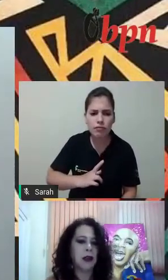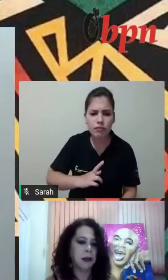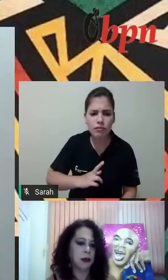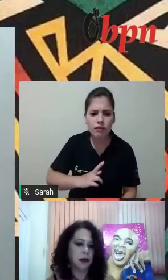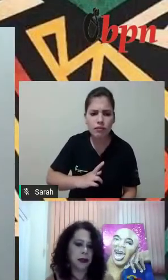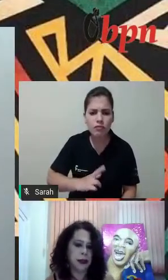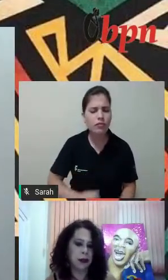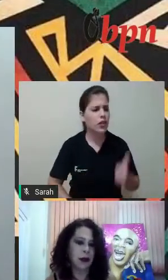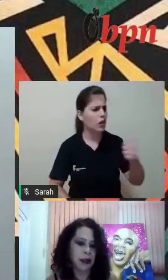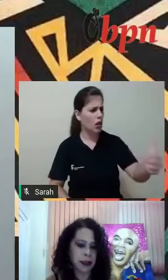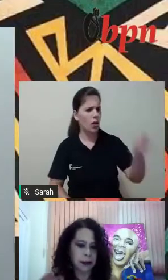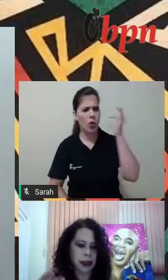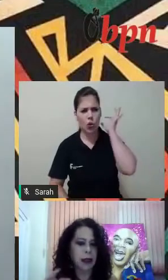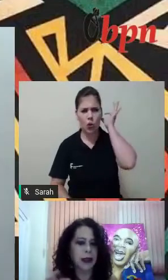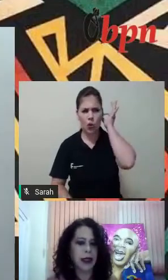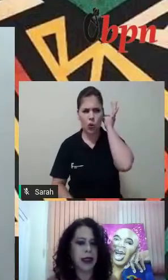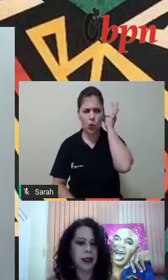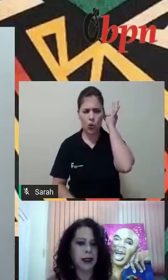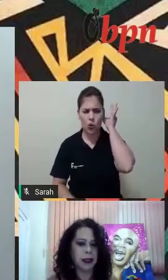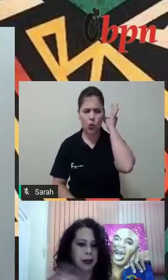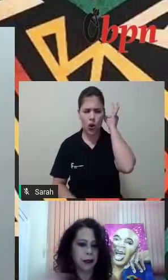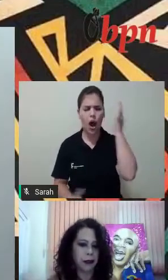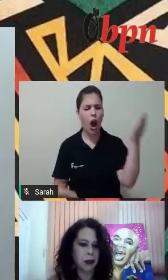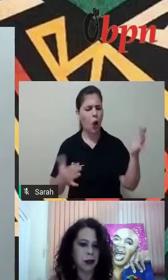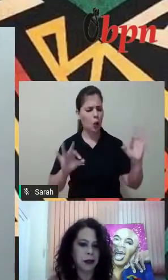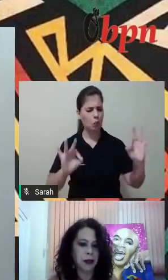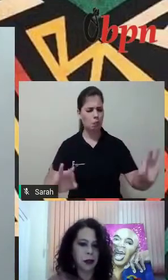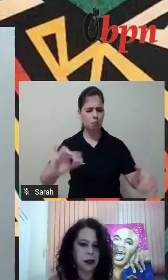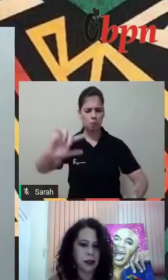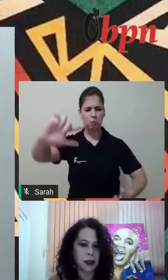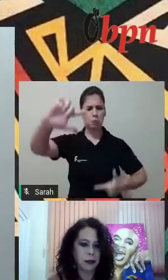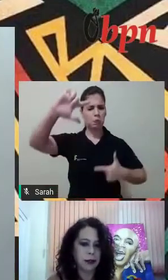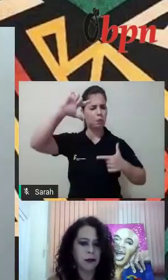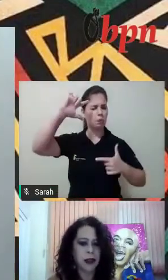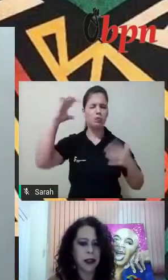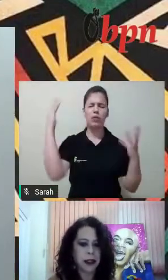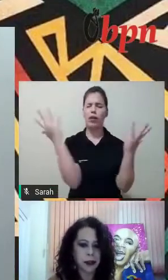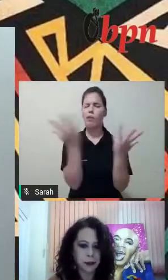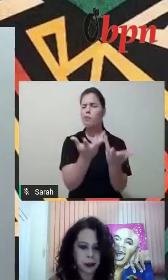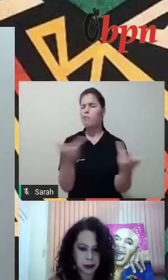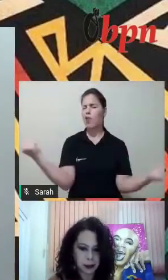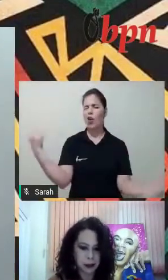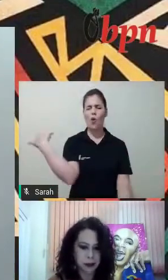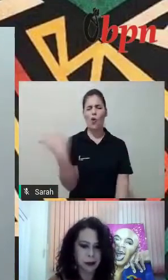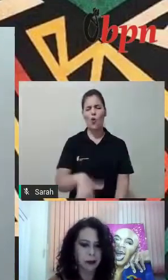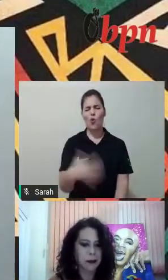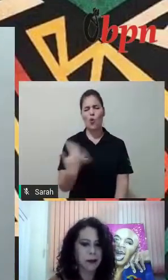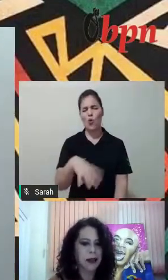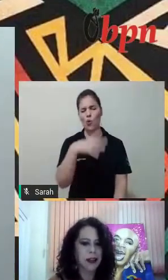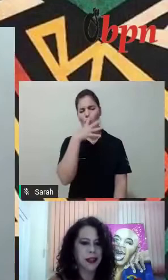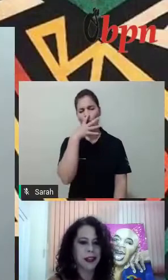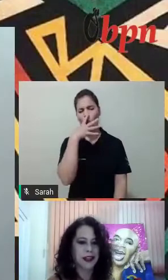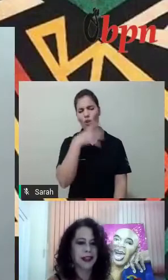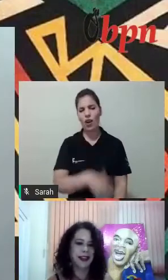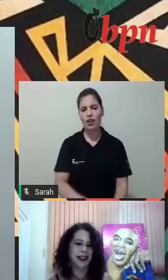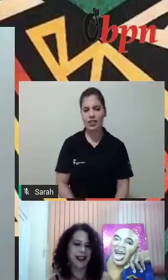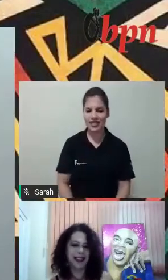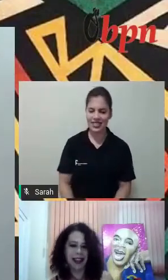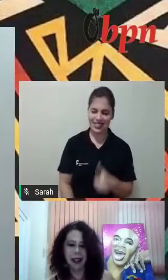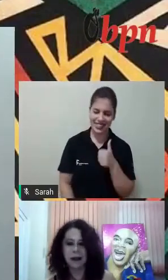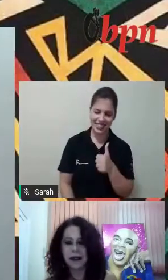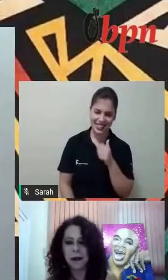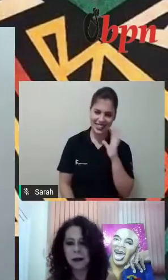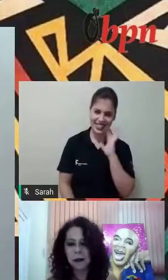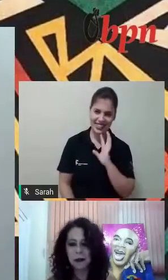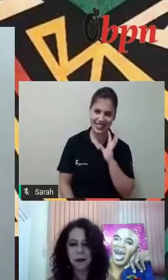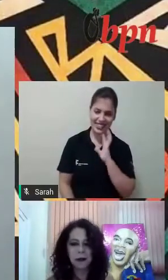Está ótimo, Conceição. Agora está bem enquadrada, está maravilhosa, closeira, bafônica. É isso mesmo. Tá, legal. Já